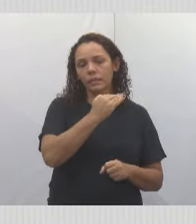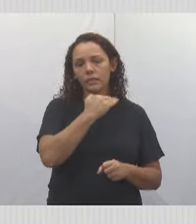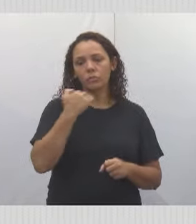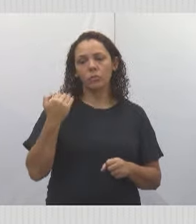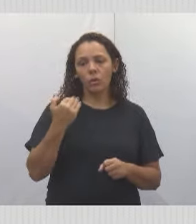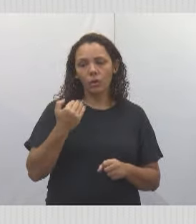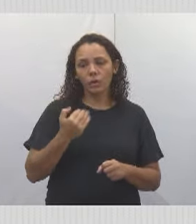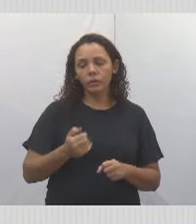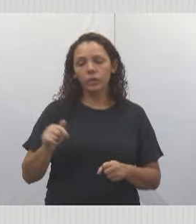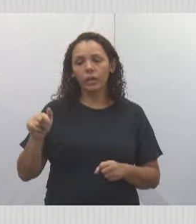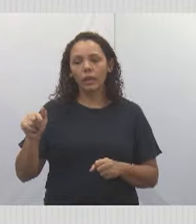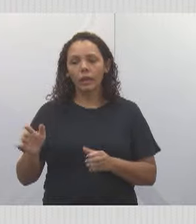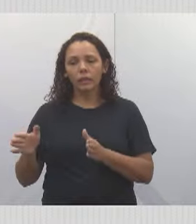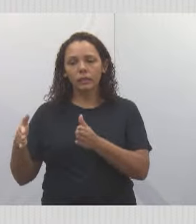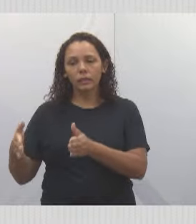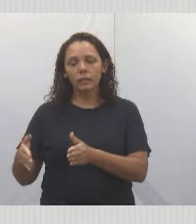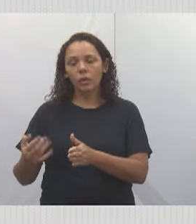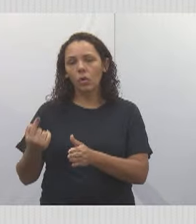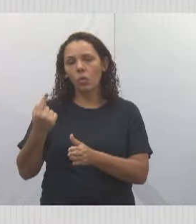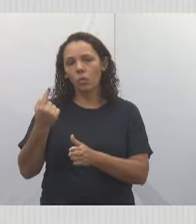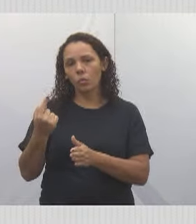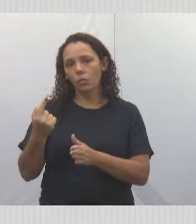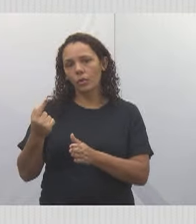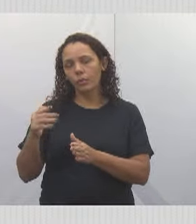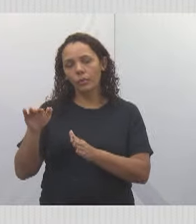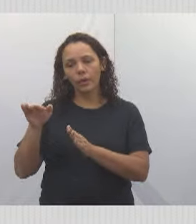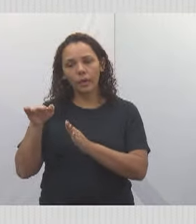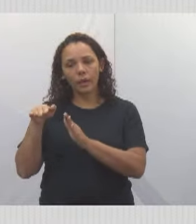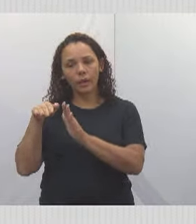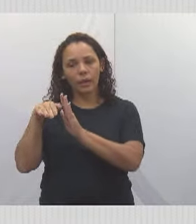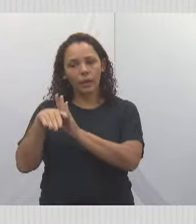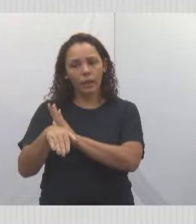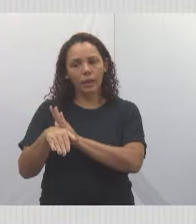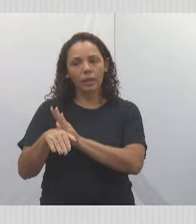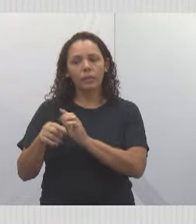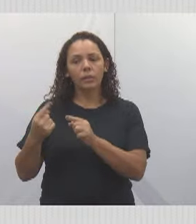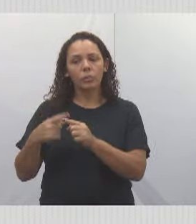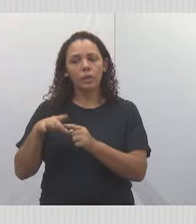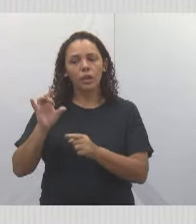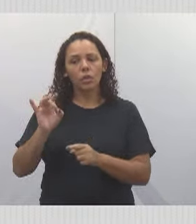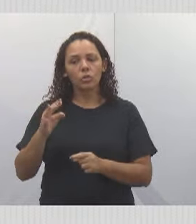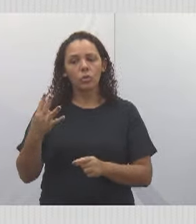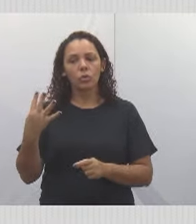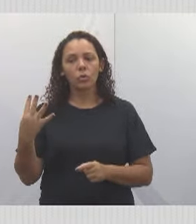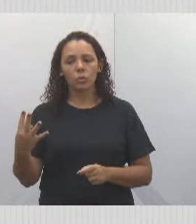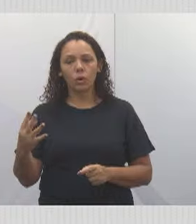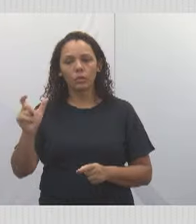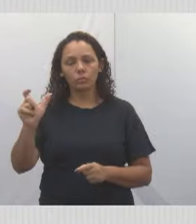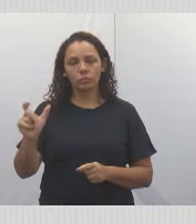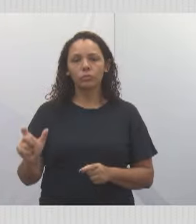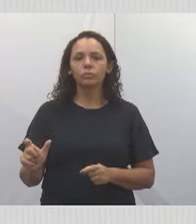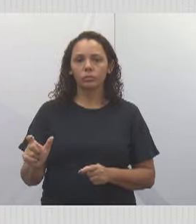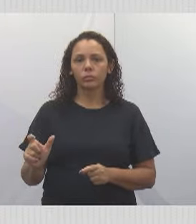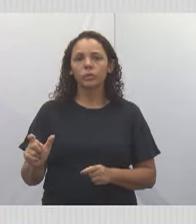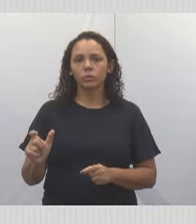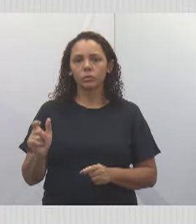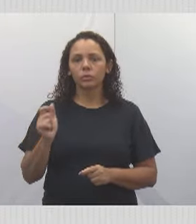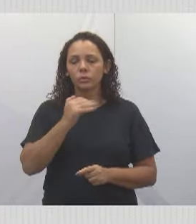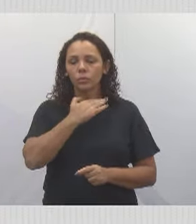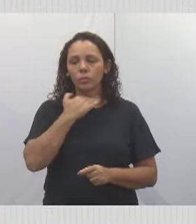no segundo quadrimestre de 2024 tivemos uma queda considerável, somente 4 pacientes tiveram